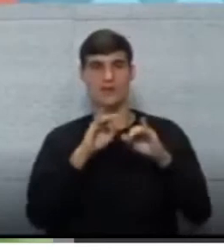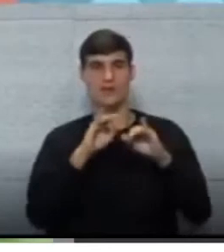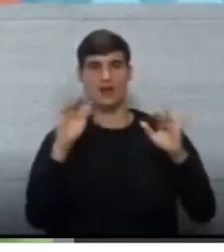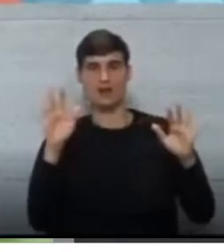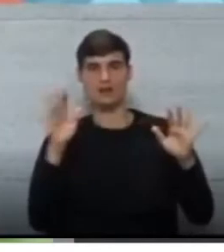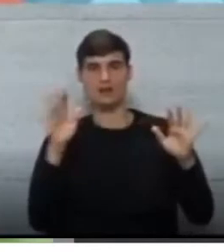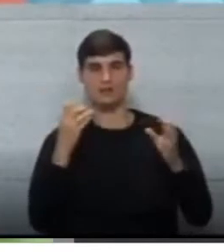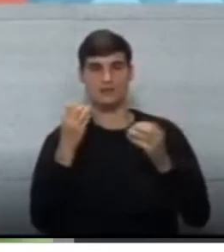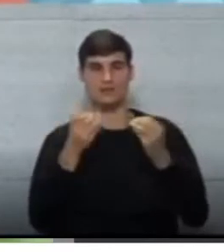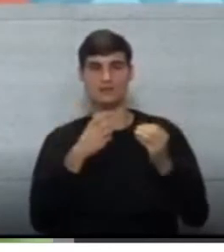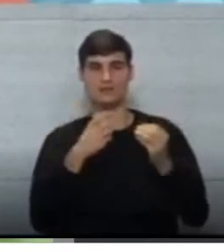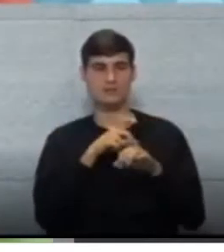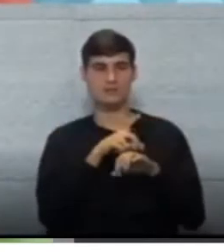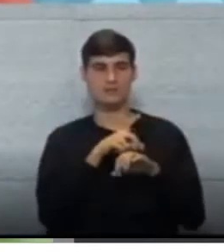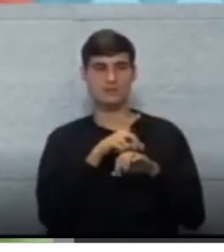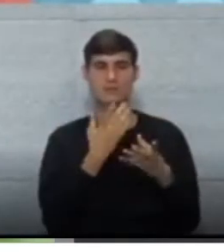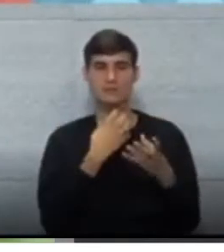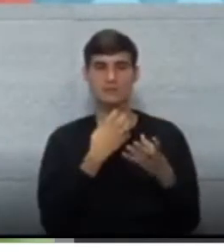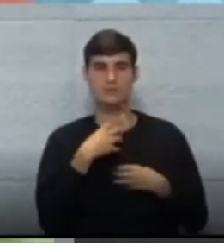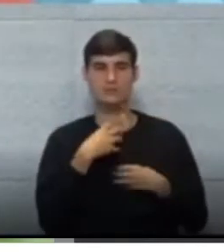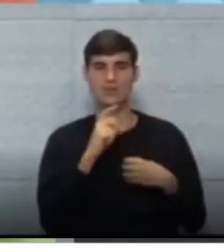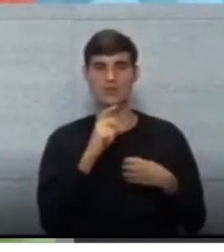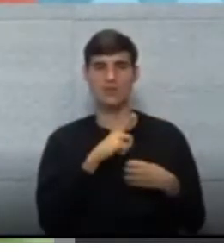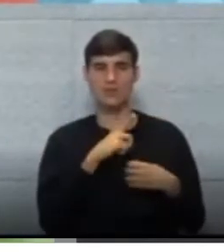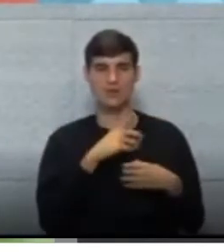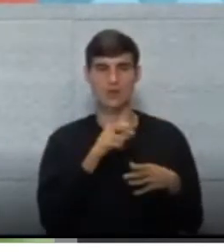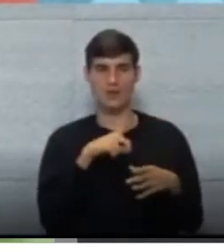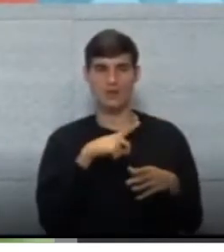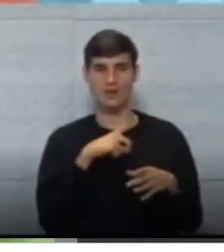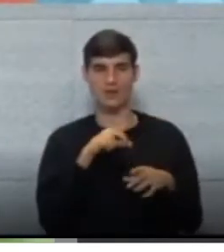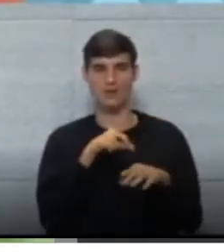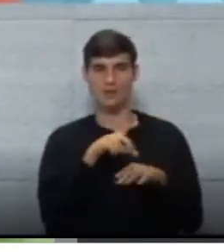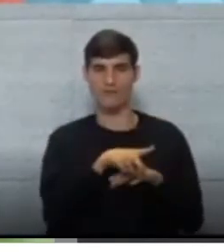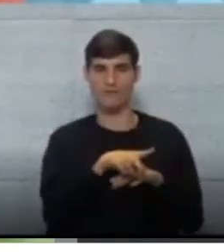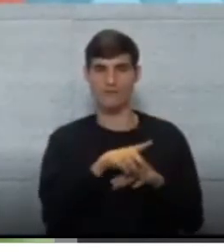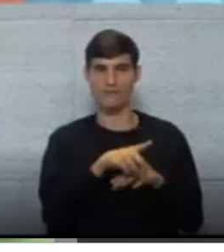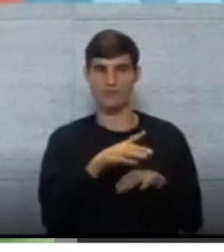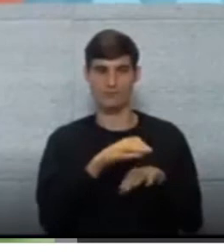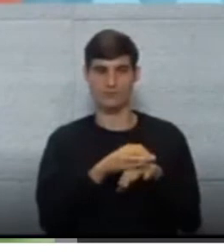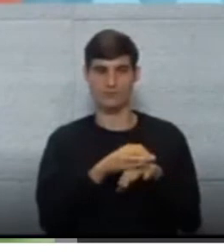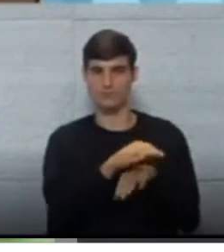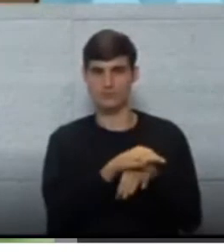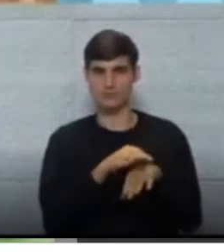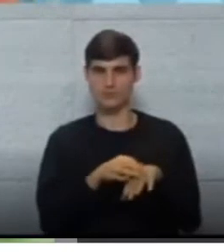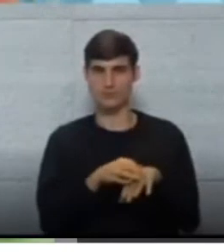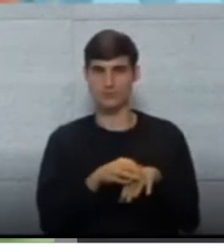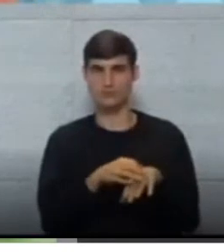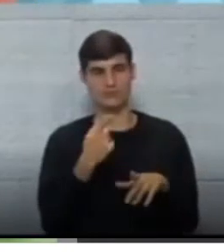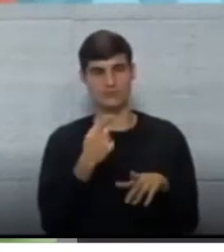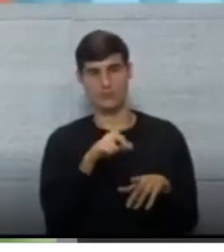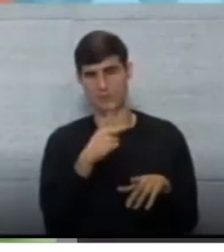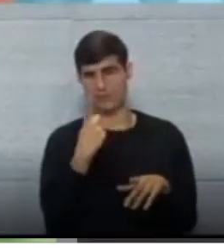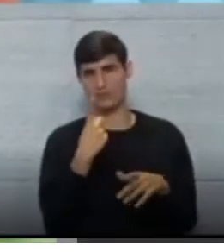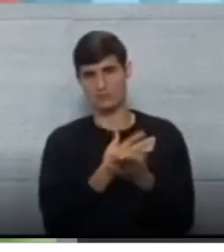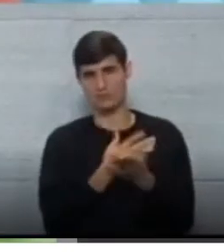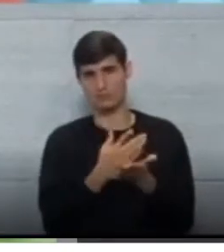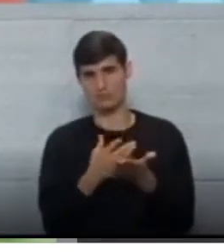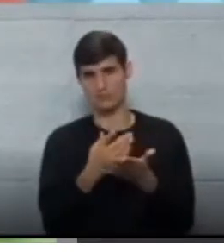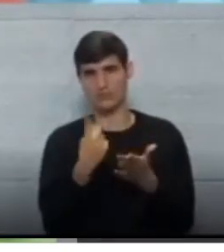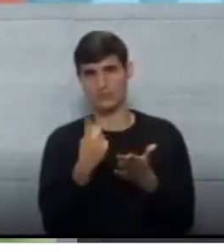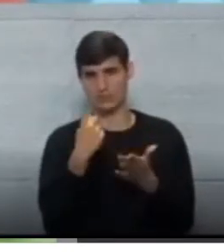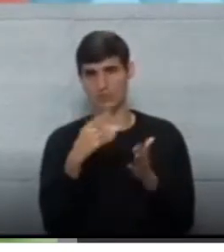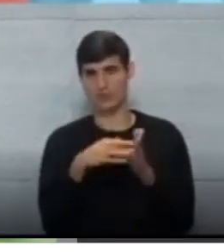que tipo de micro-organismo é que está causando aquela infecção. Tudo bem? Então, esses são os procedimentos, então, de 1 a 4 que nós